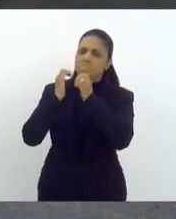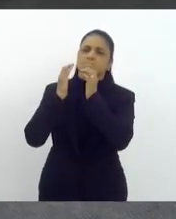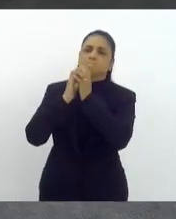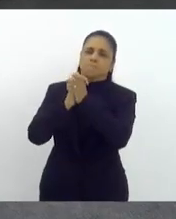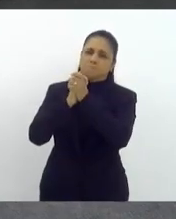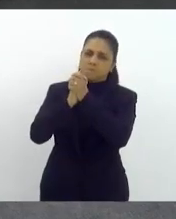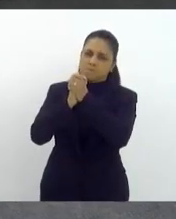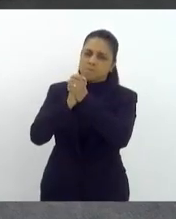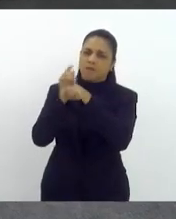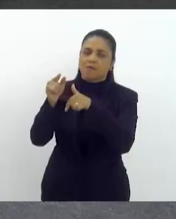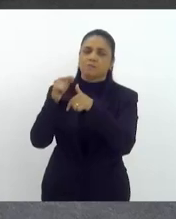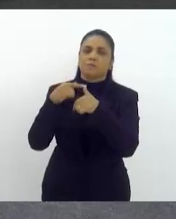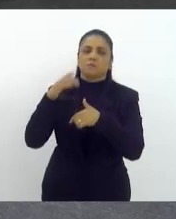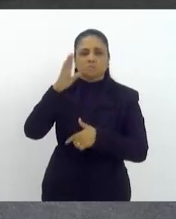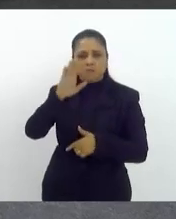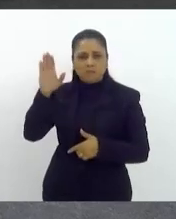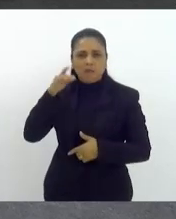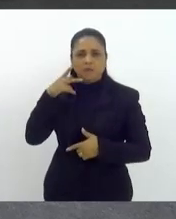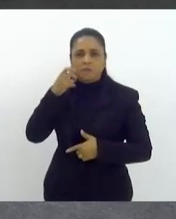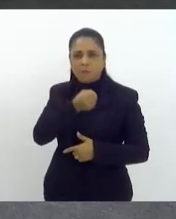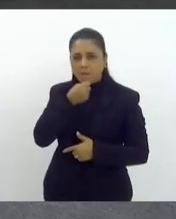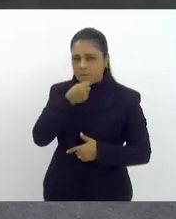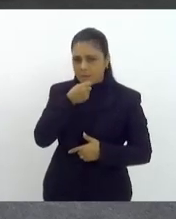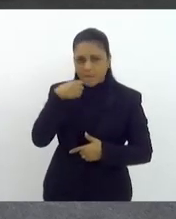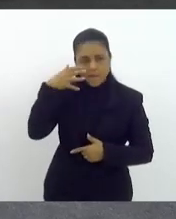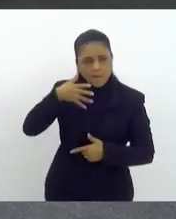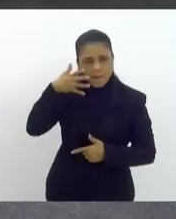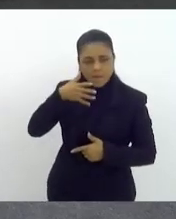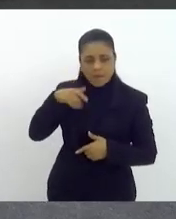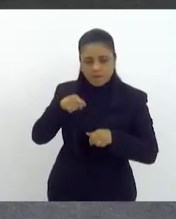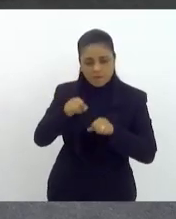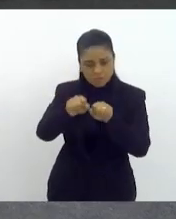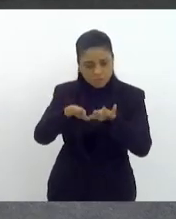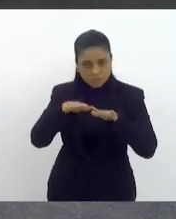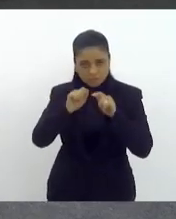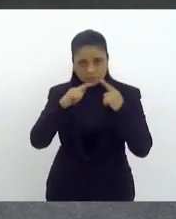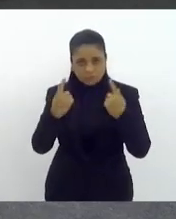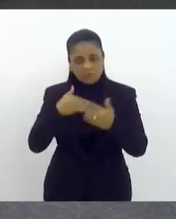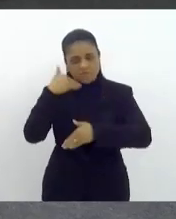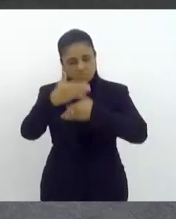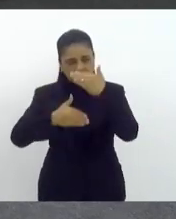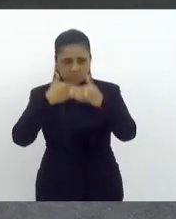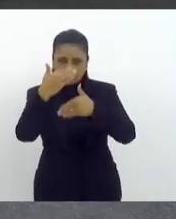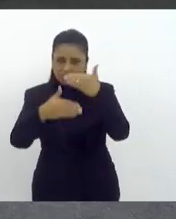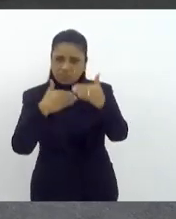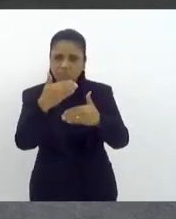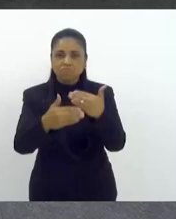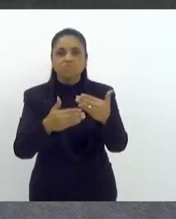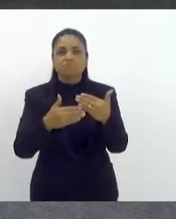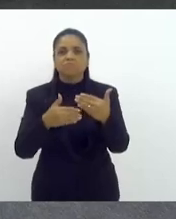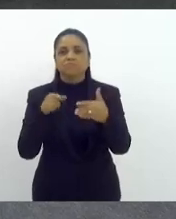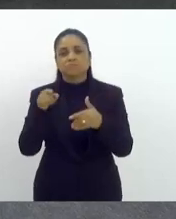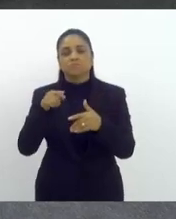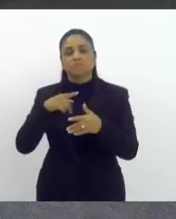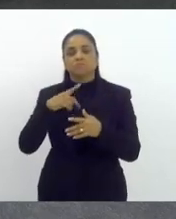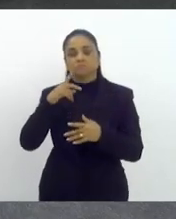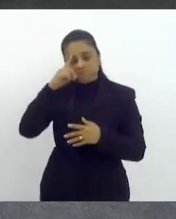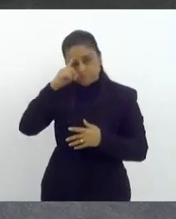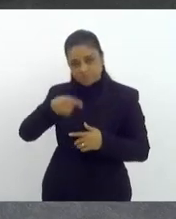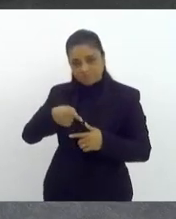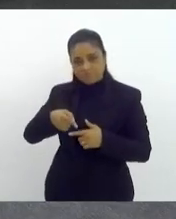pelo mandato e tem o convicção que a gente aqui no âmbito da Assembleia Legislativa vai avançar ainda mais e com seu comando